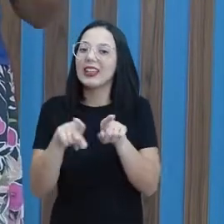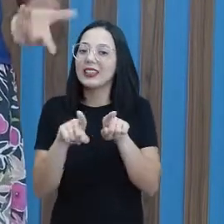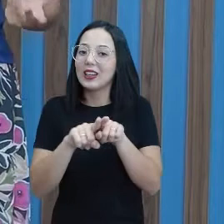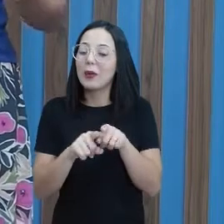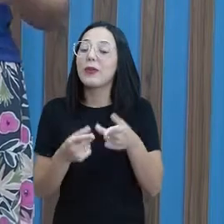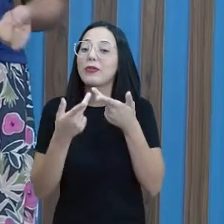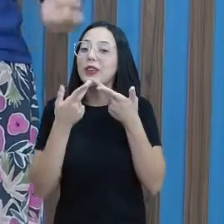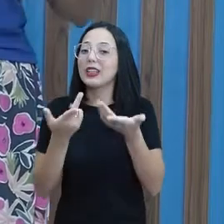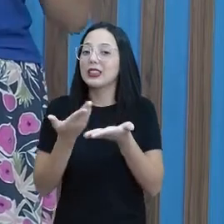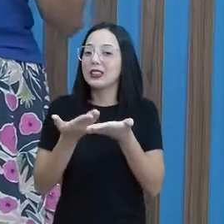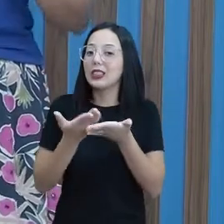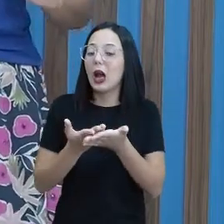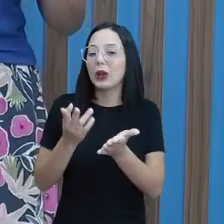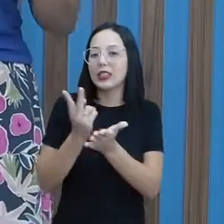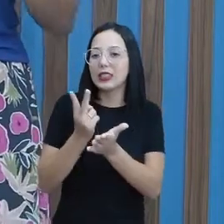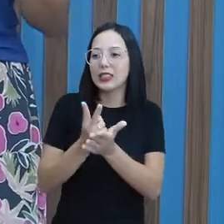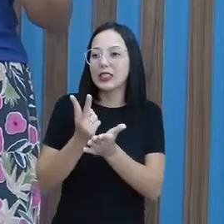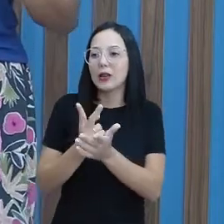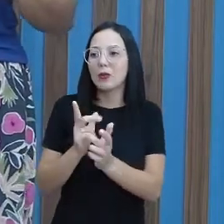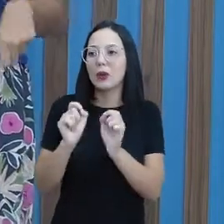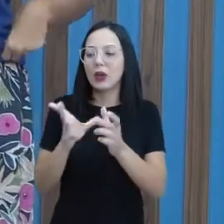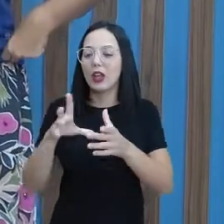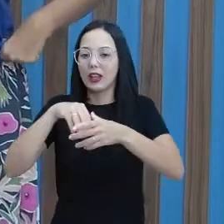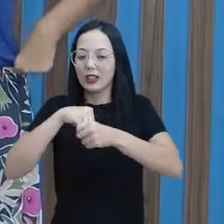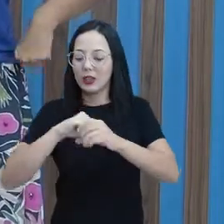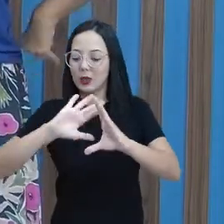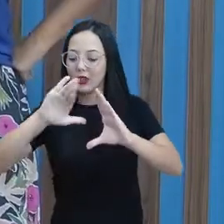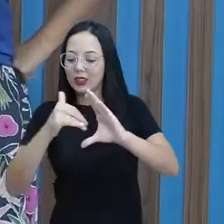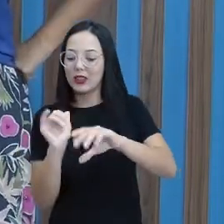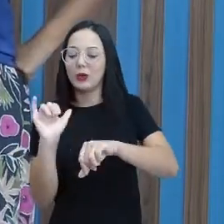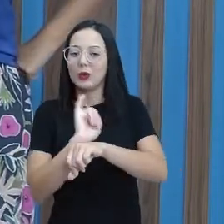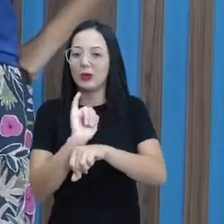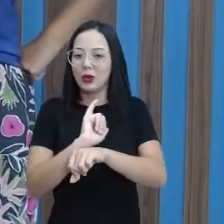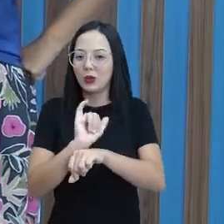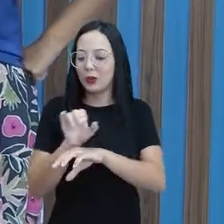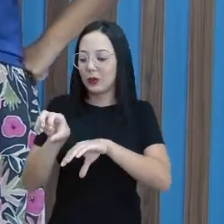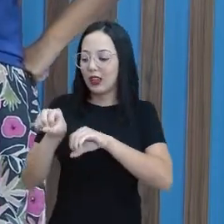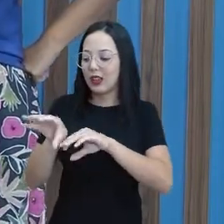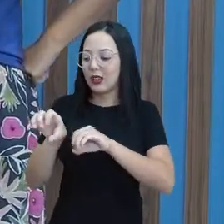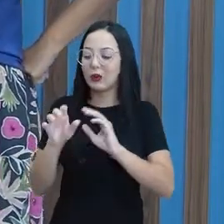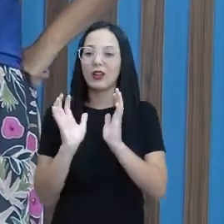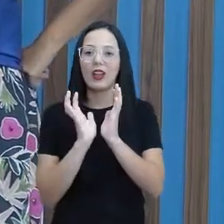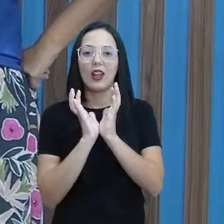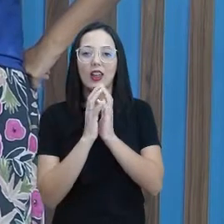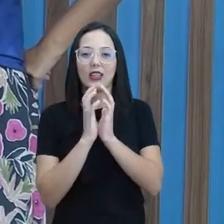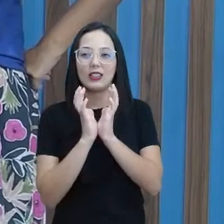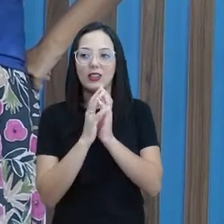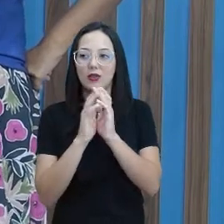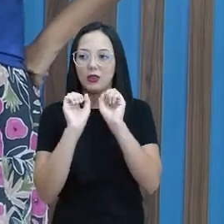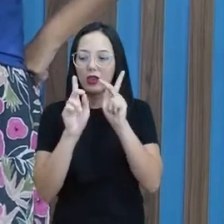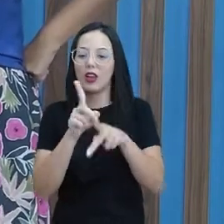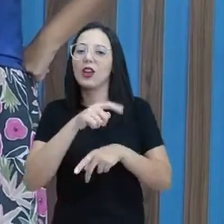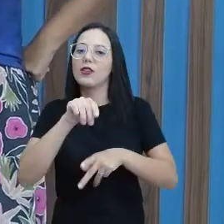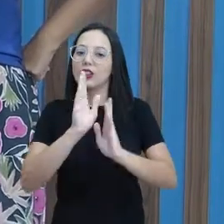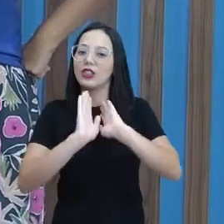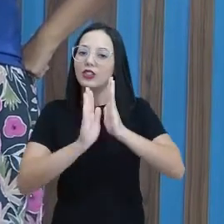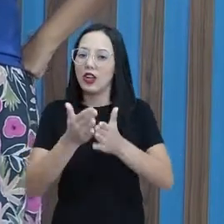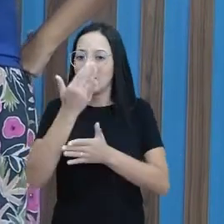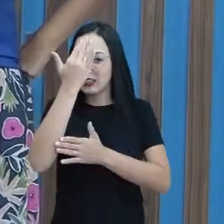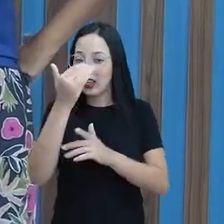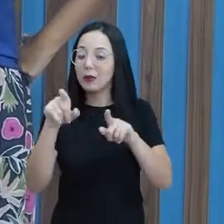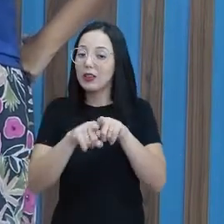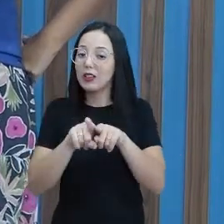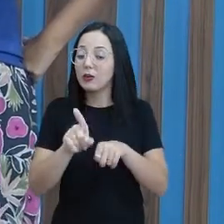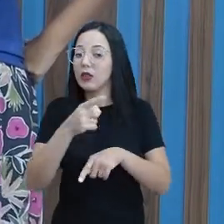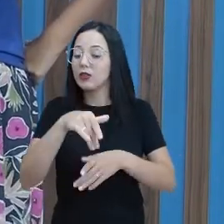em aulas, todas elas estão no nosso canal do YouTube, Educa Recife. Isso aí vocês já sabem. E vocês também